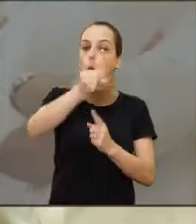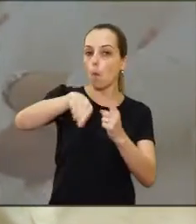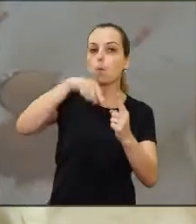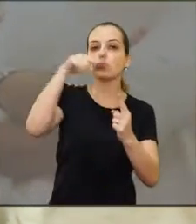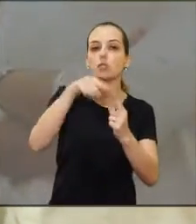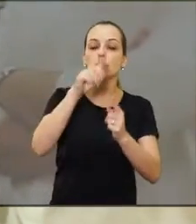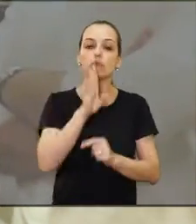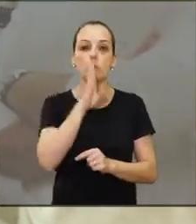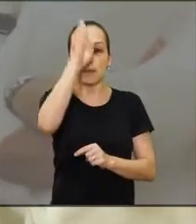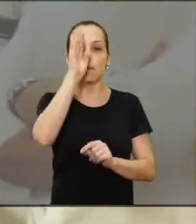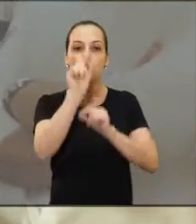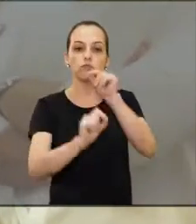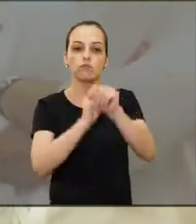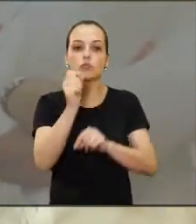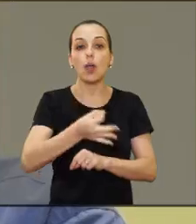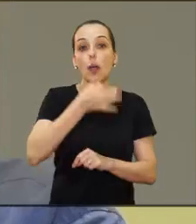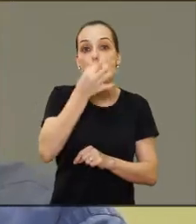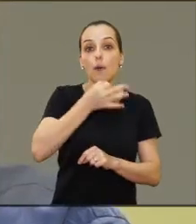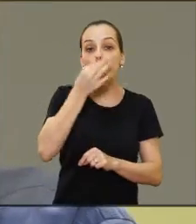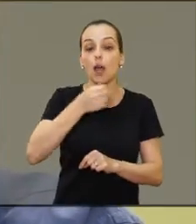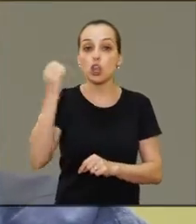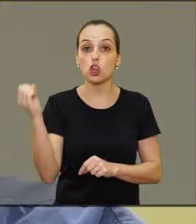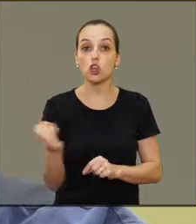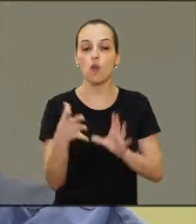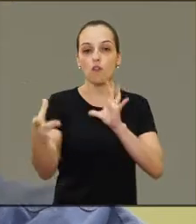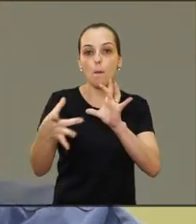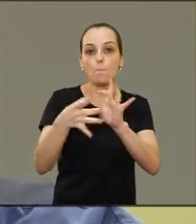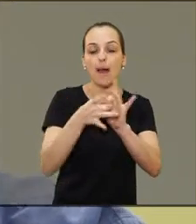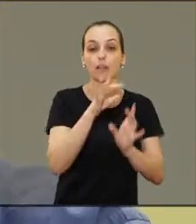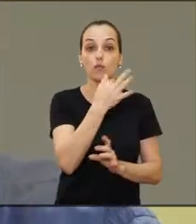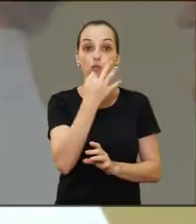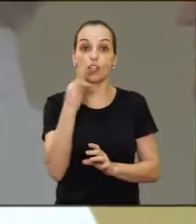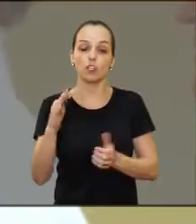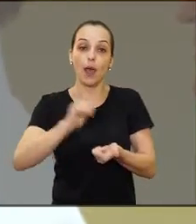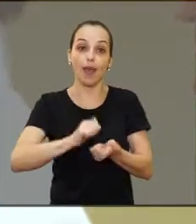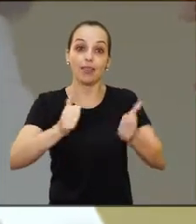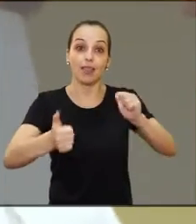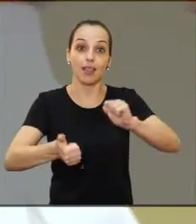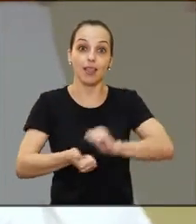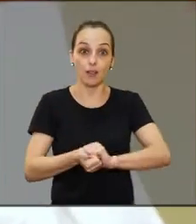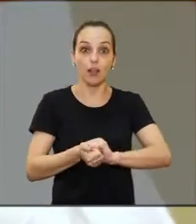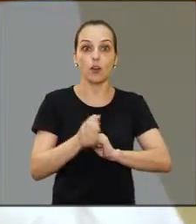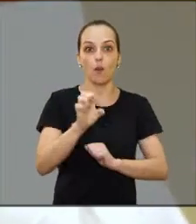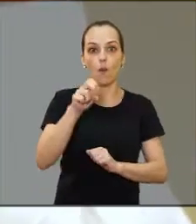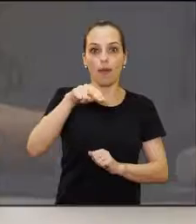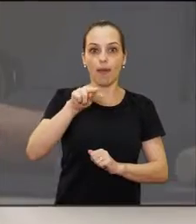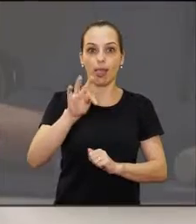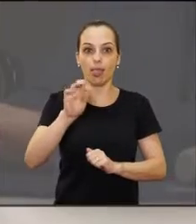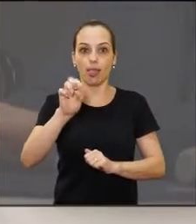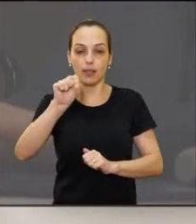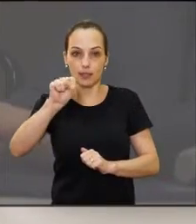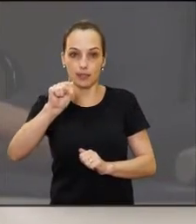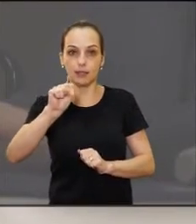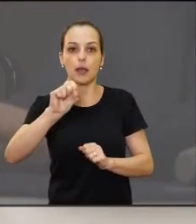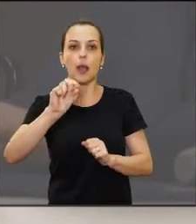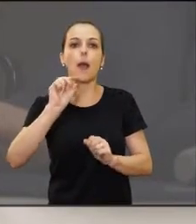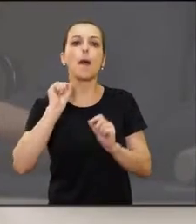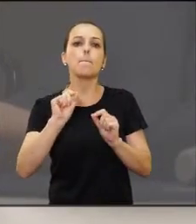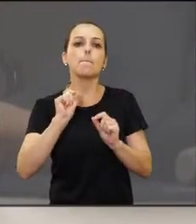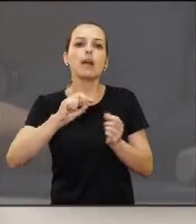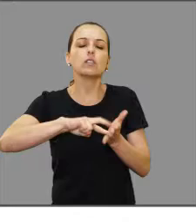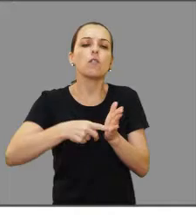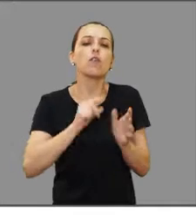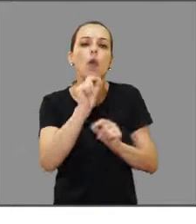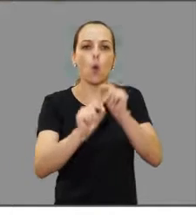objetivo principal é a proposta de um novo pacto federativo mais adequado aos entes da federação. Mas o que são esses